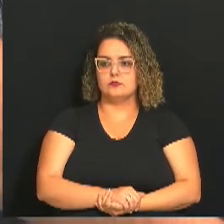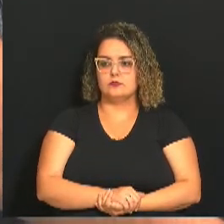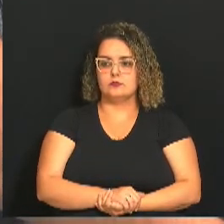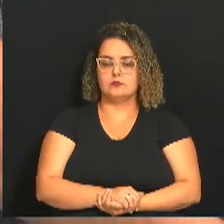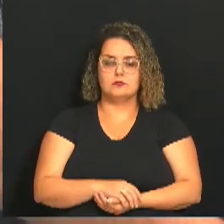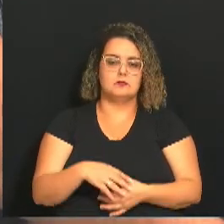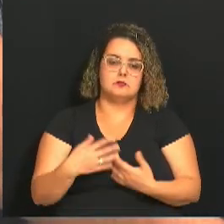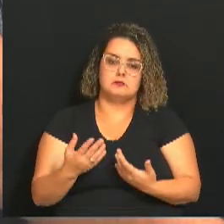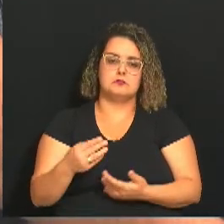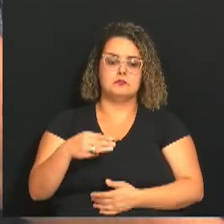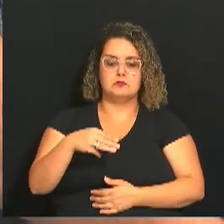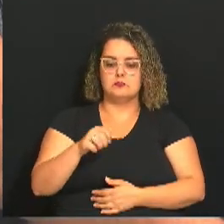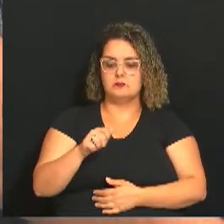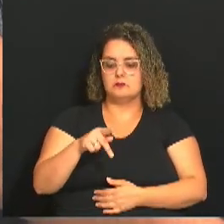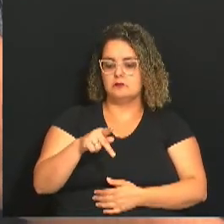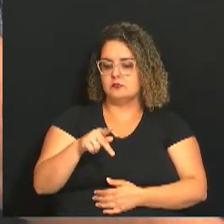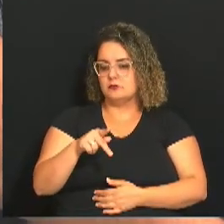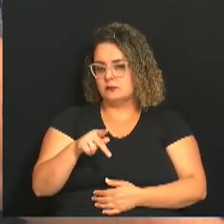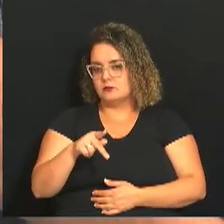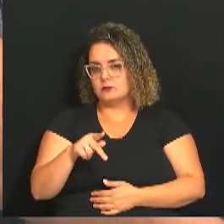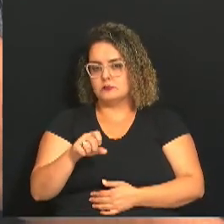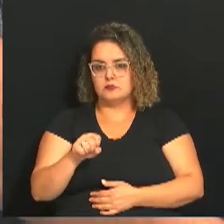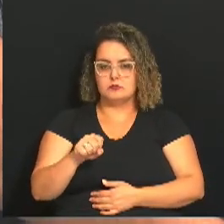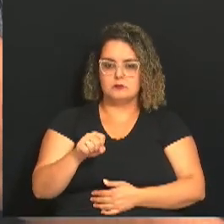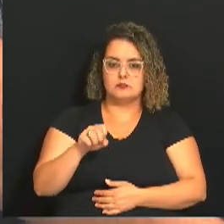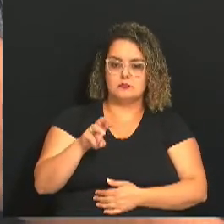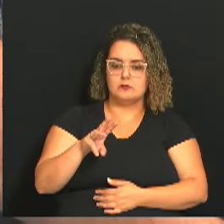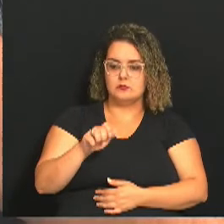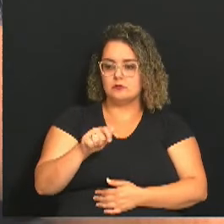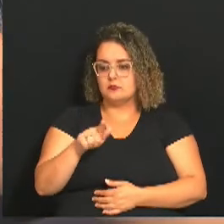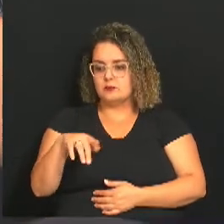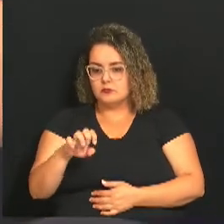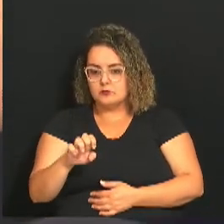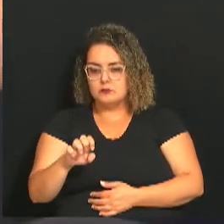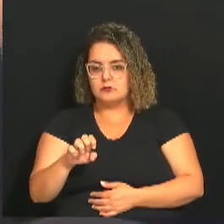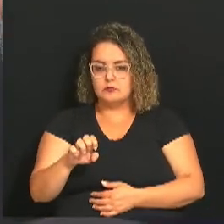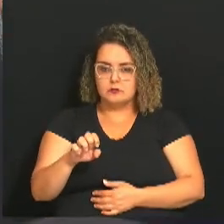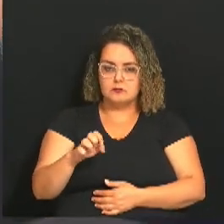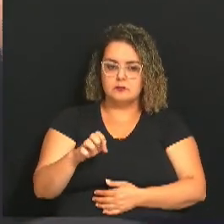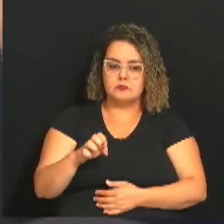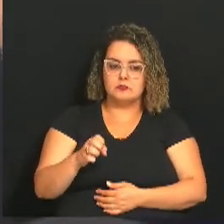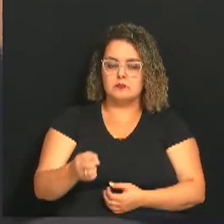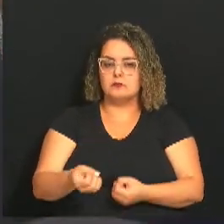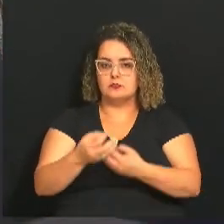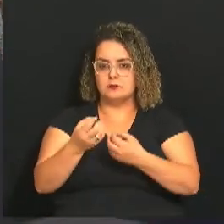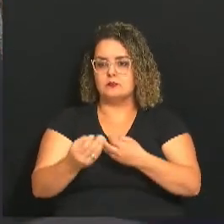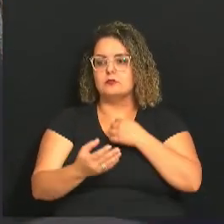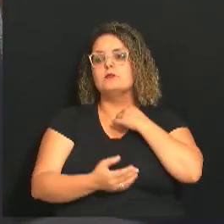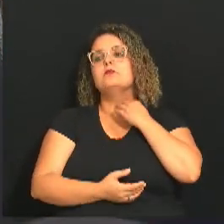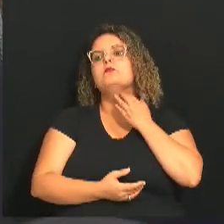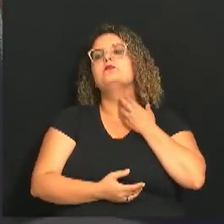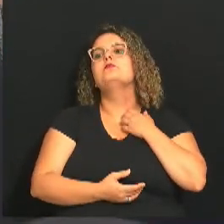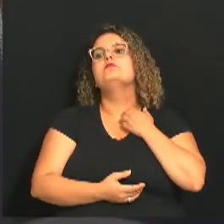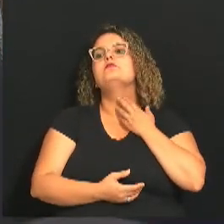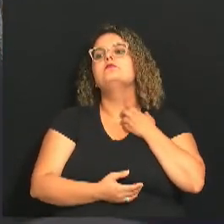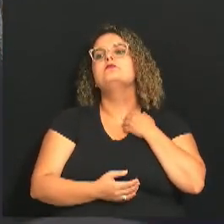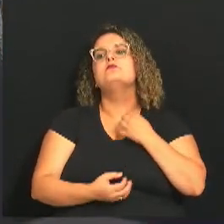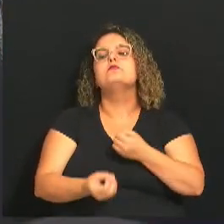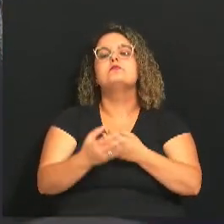Maps ou Waze, que são capazes de informar, assim como informam ali na frente tem